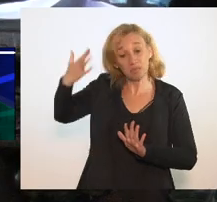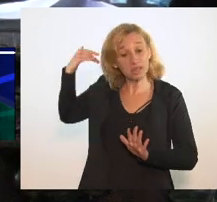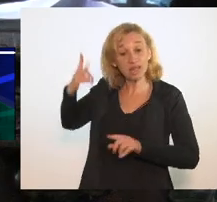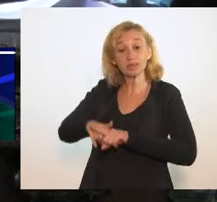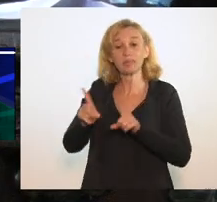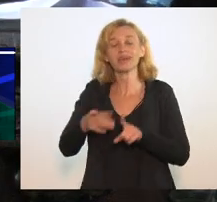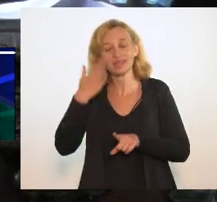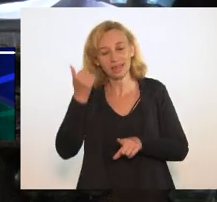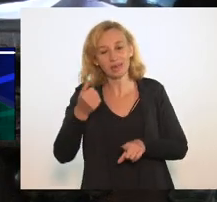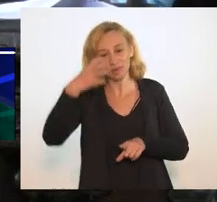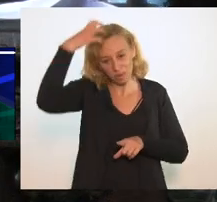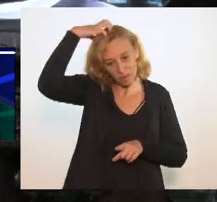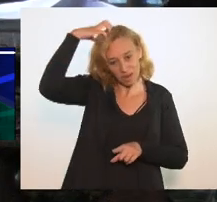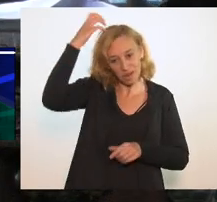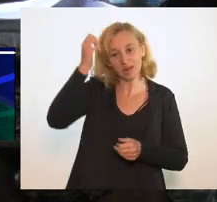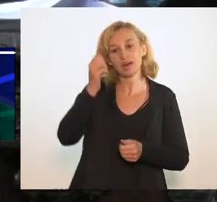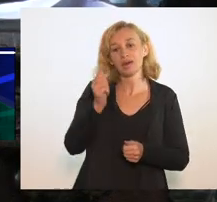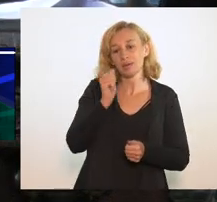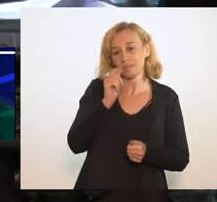sabe que o Rei Pelé é